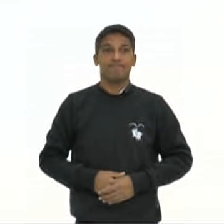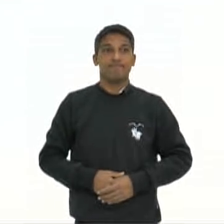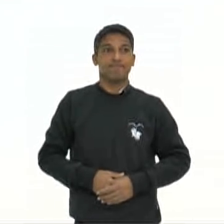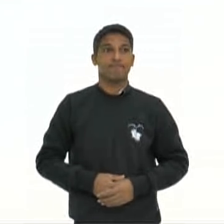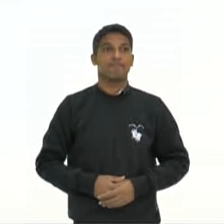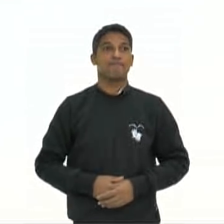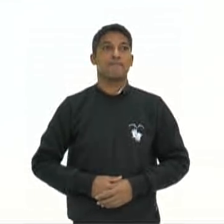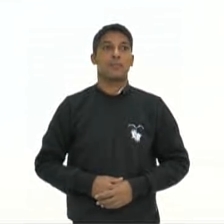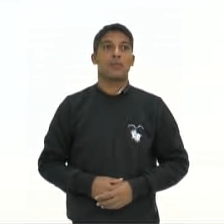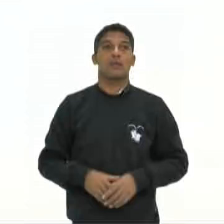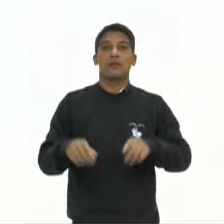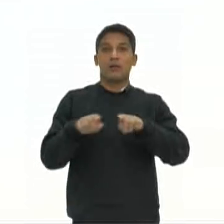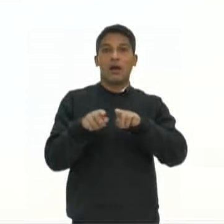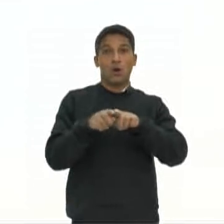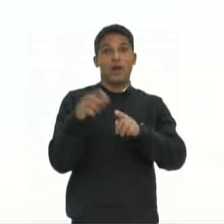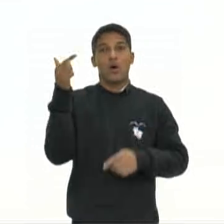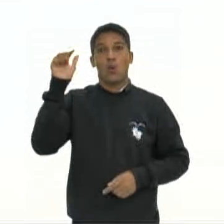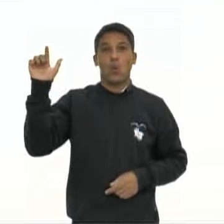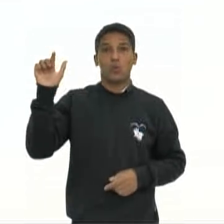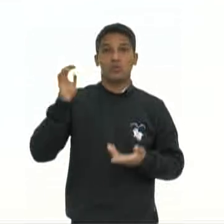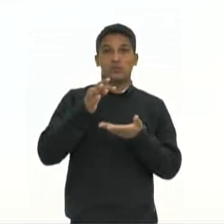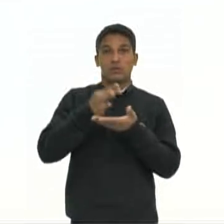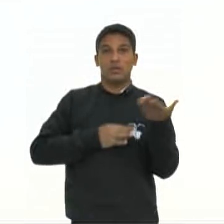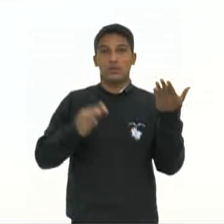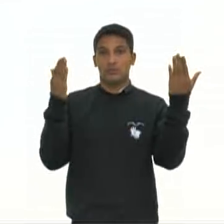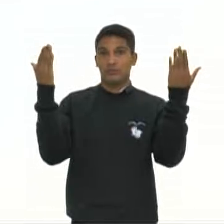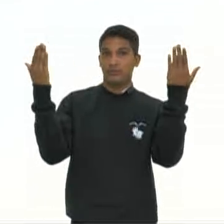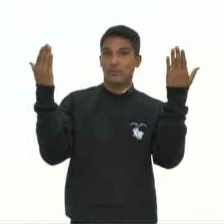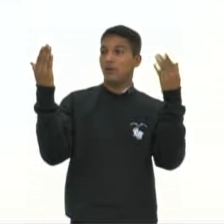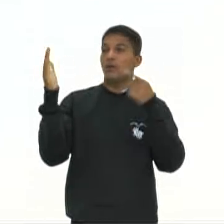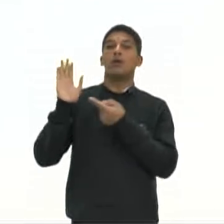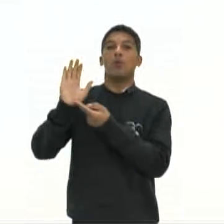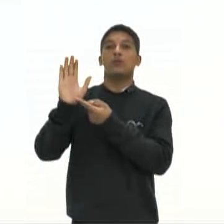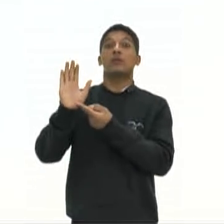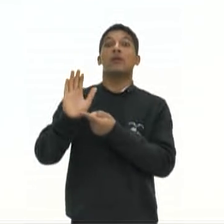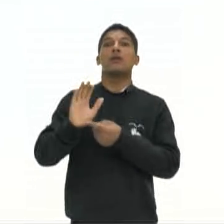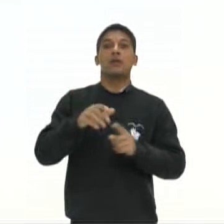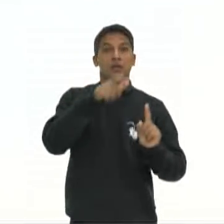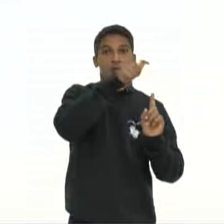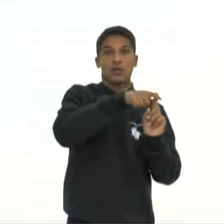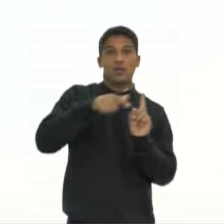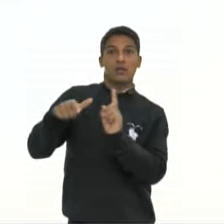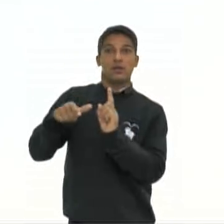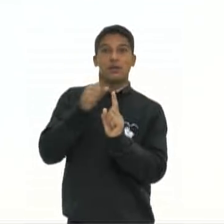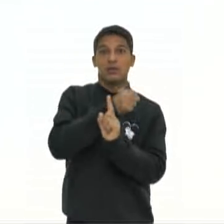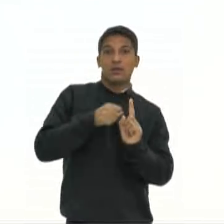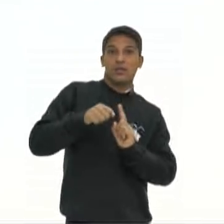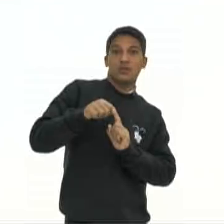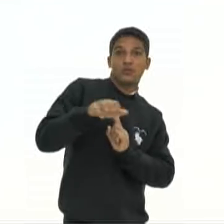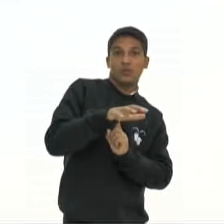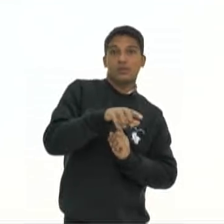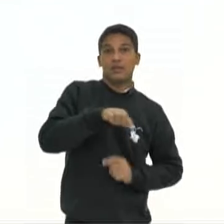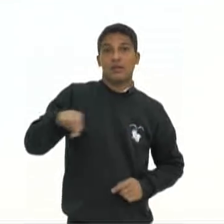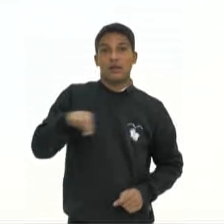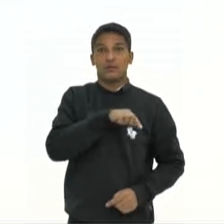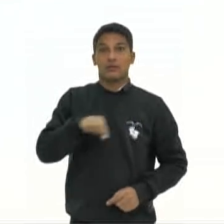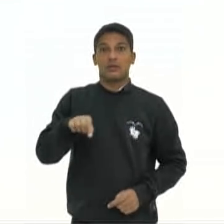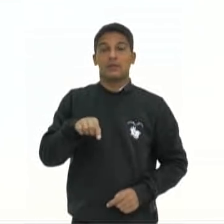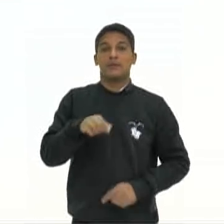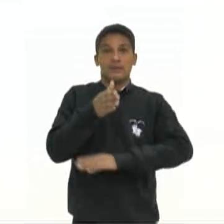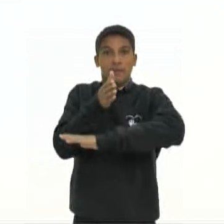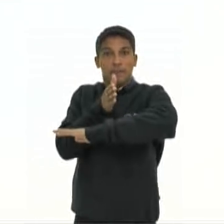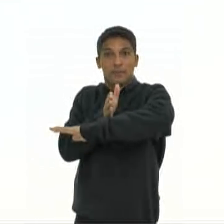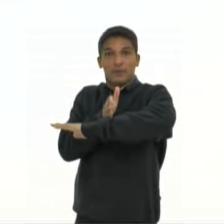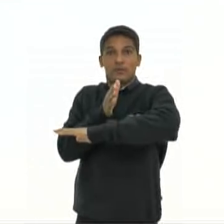pegou um outro texto para a gente analisar essa ideia de insegurança, né, do Legoff, e a gente vai dar uma olhada